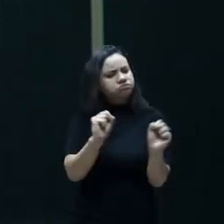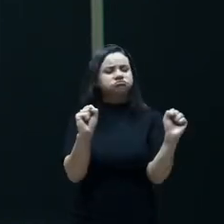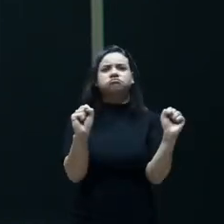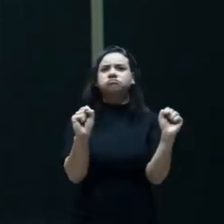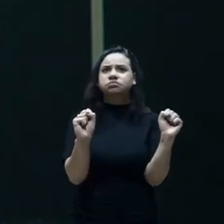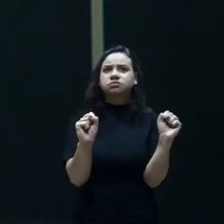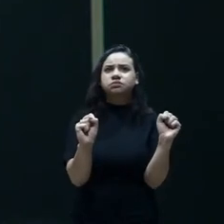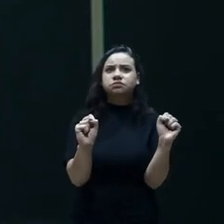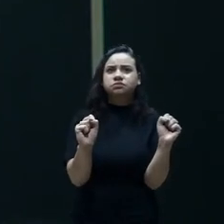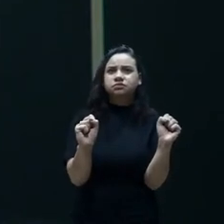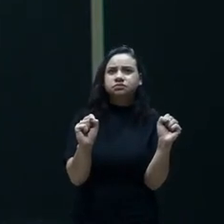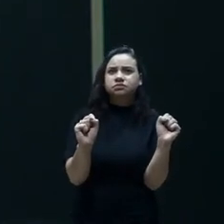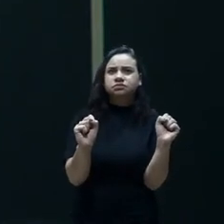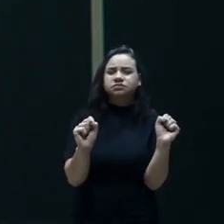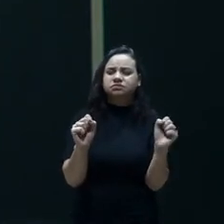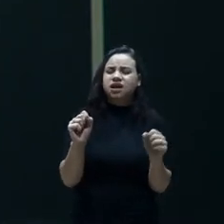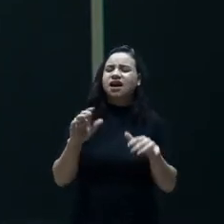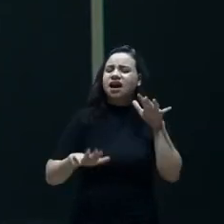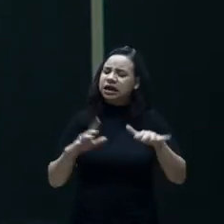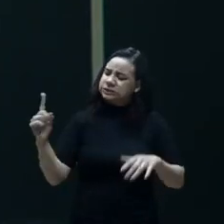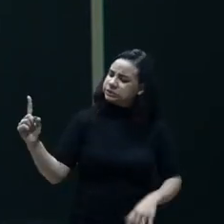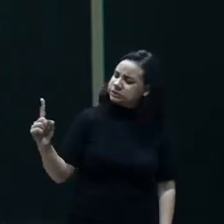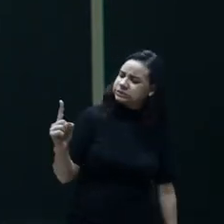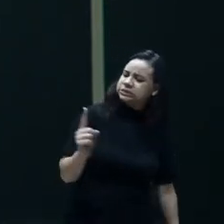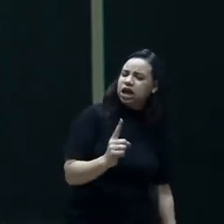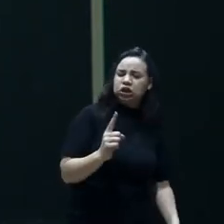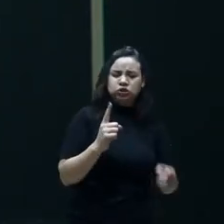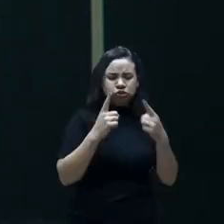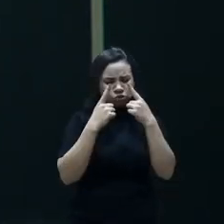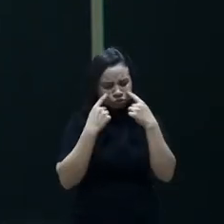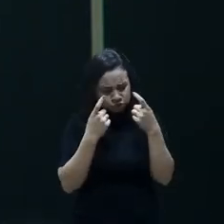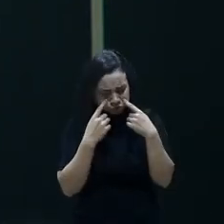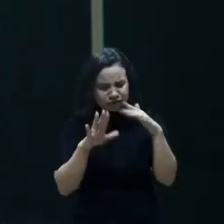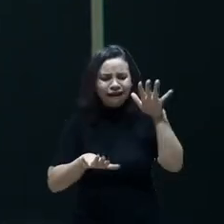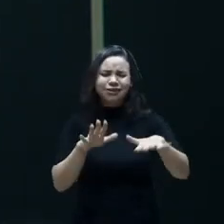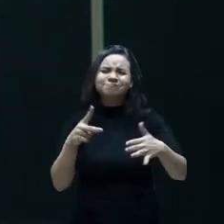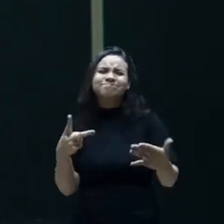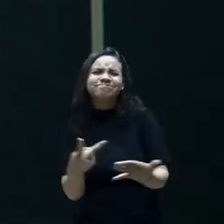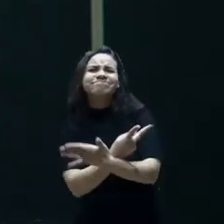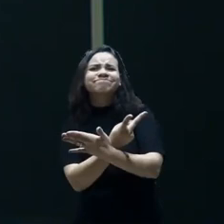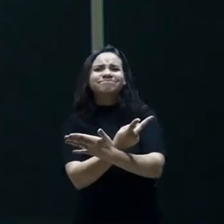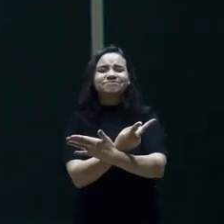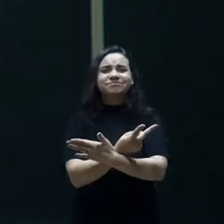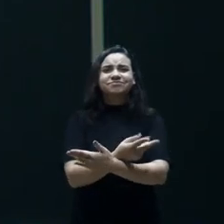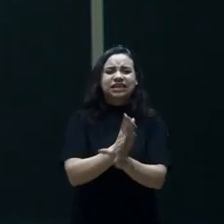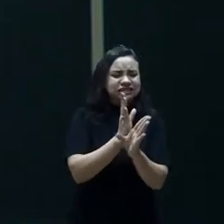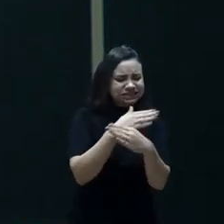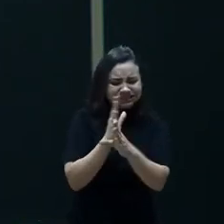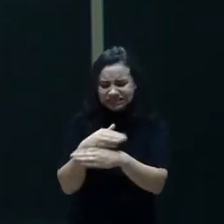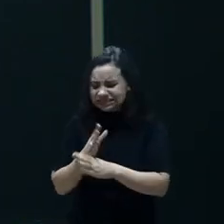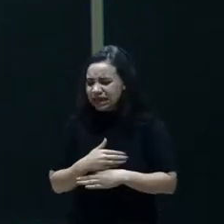por vezes veio chorando. E por vezes houve deslizes. Enfrentou muitas